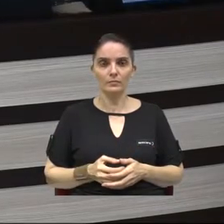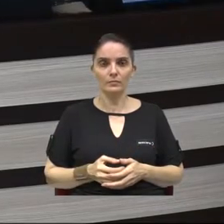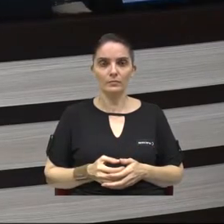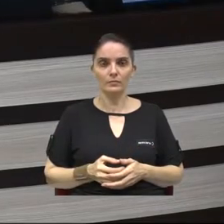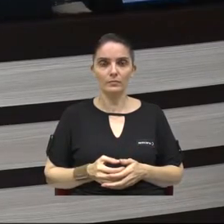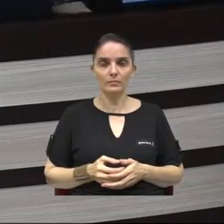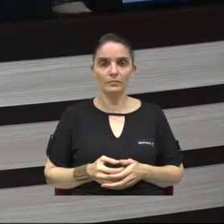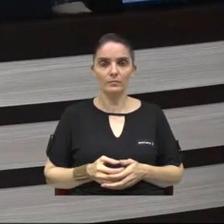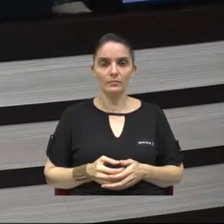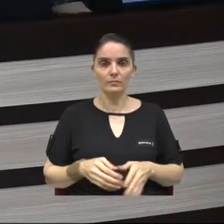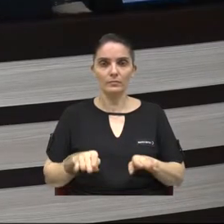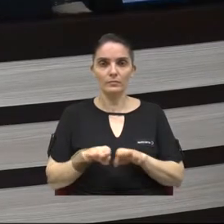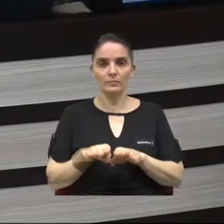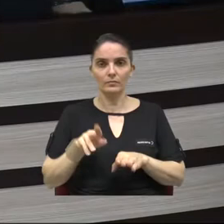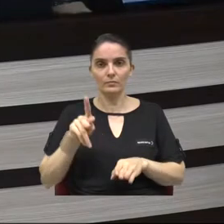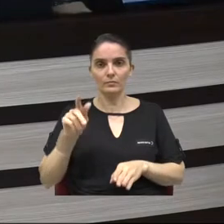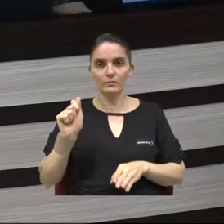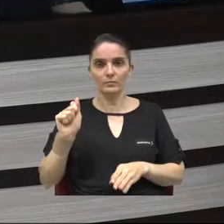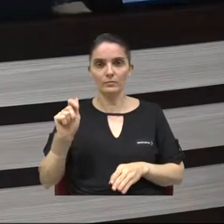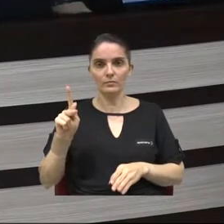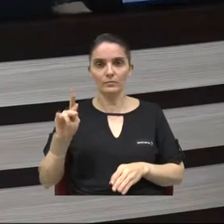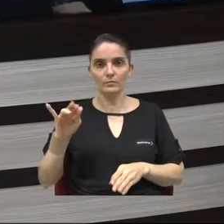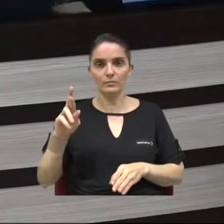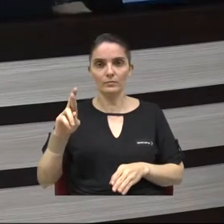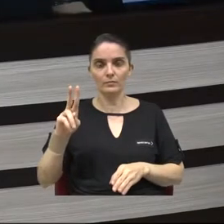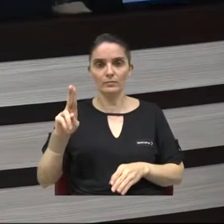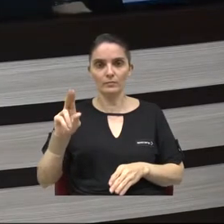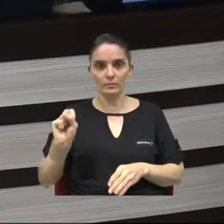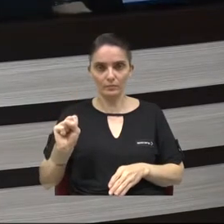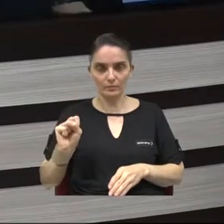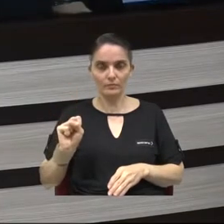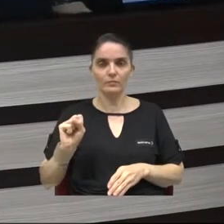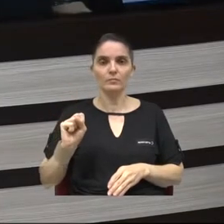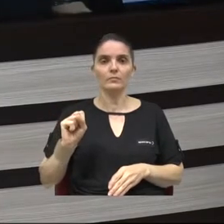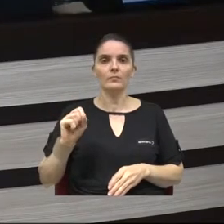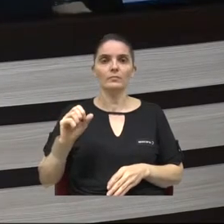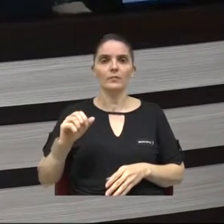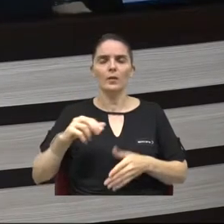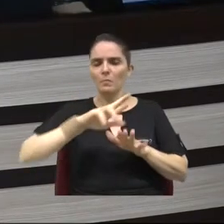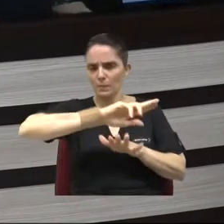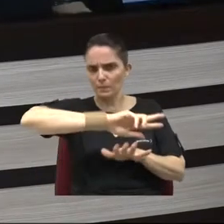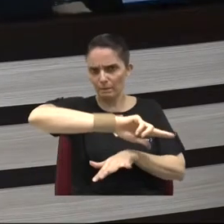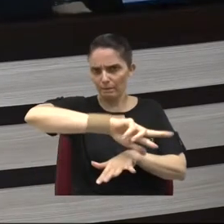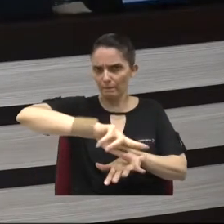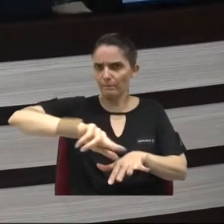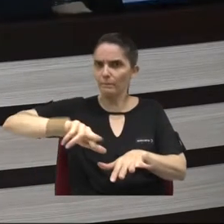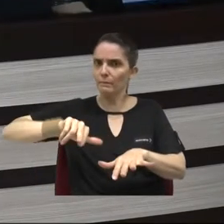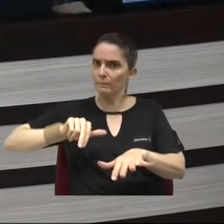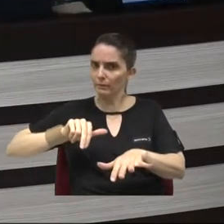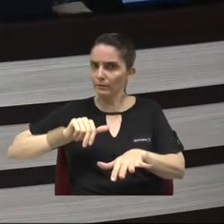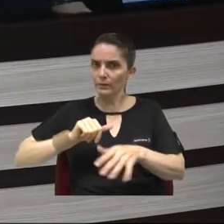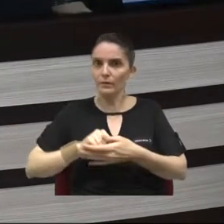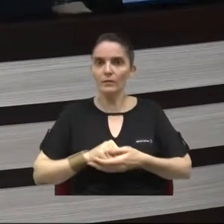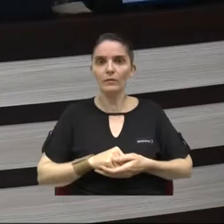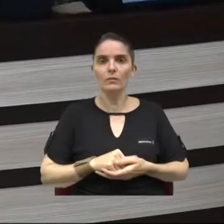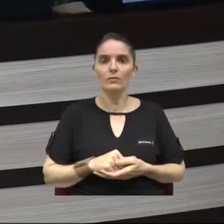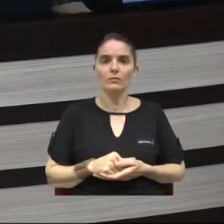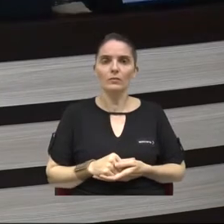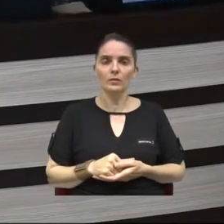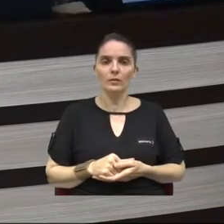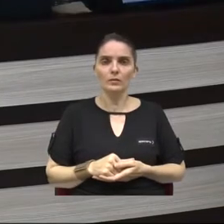além da Papirs, Ajinomoto, Agropalma, Captação da Água, Celso Potec, do Jaguari para o